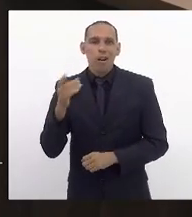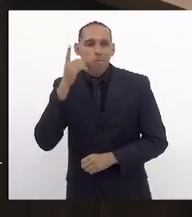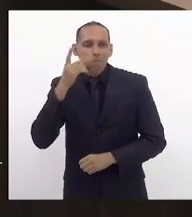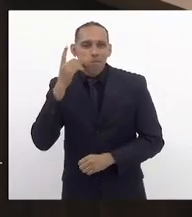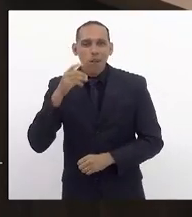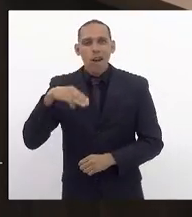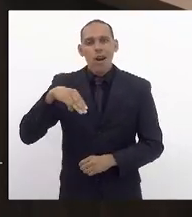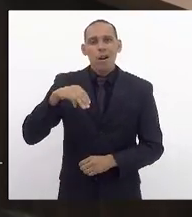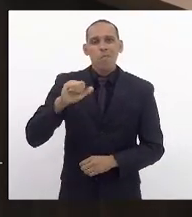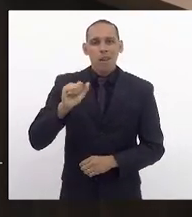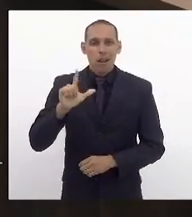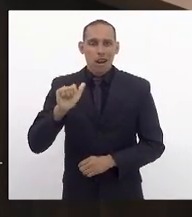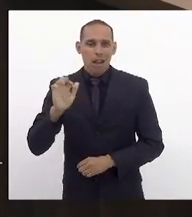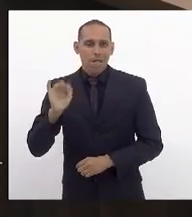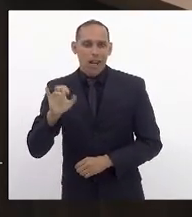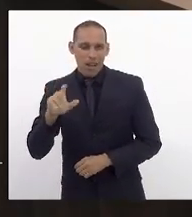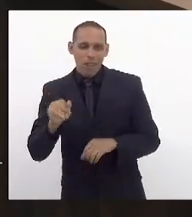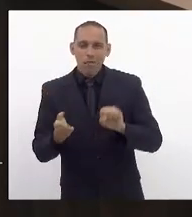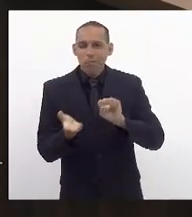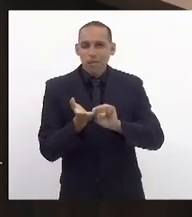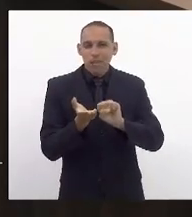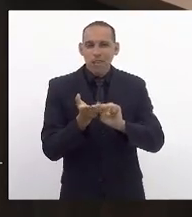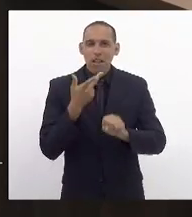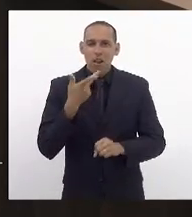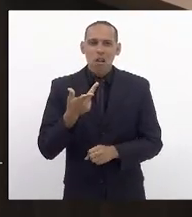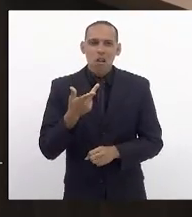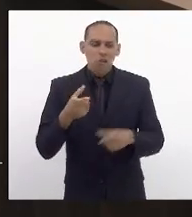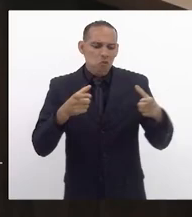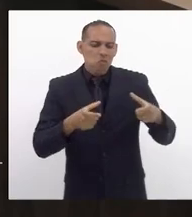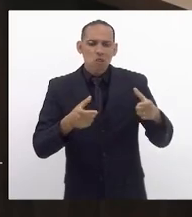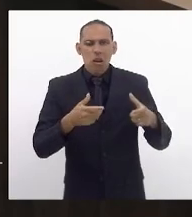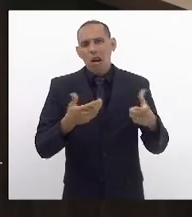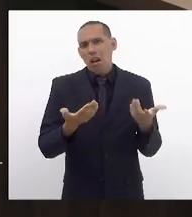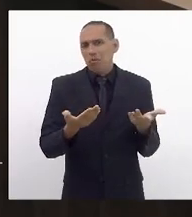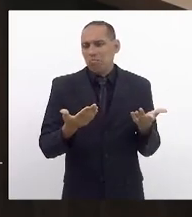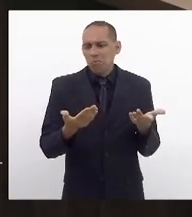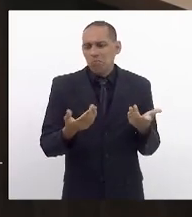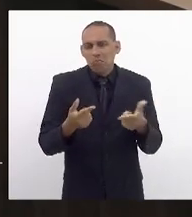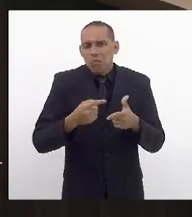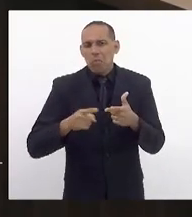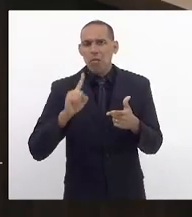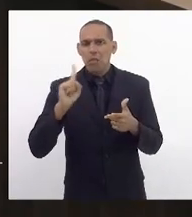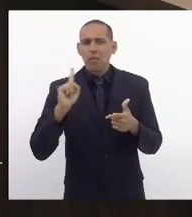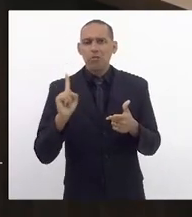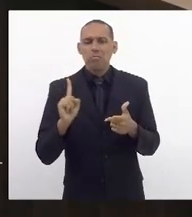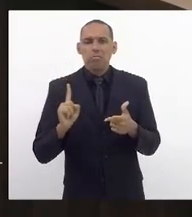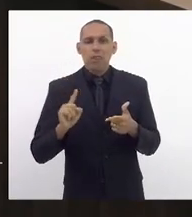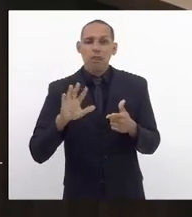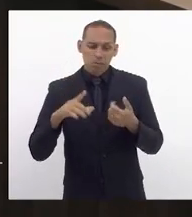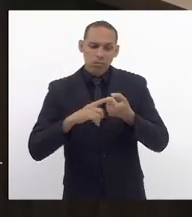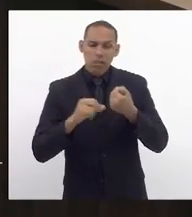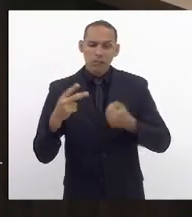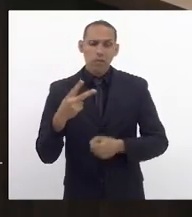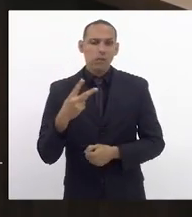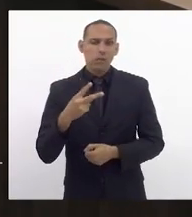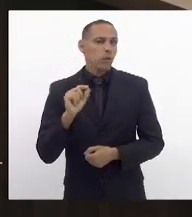não vê nenhum problema. Você vê o que cuidado do segundo artigo. Sim, mas está lá no artigo 2º,